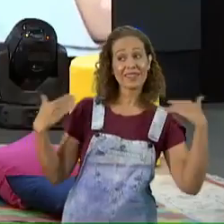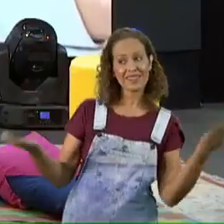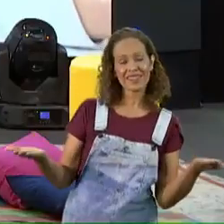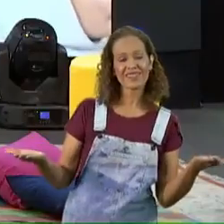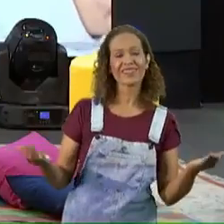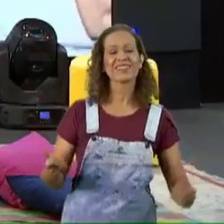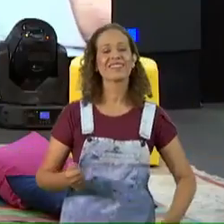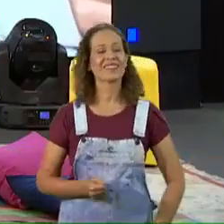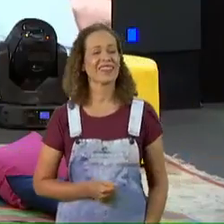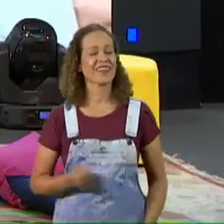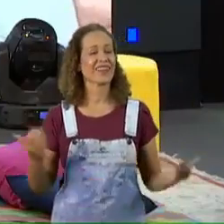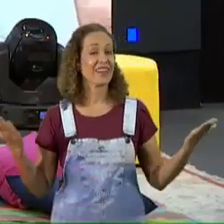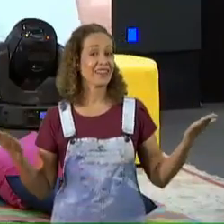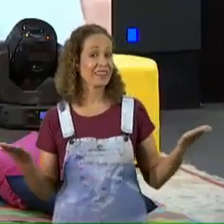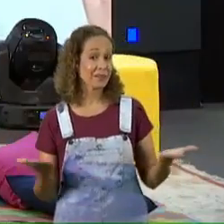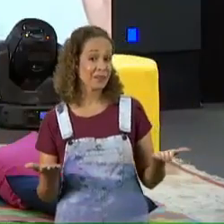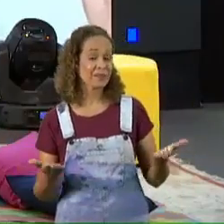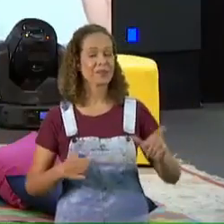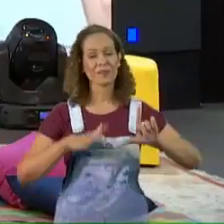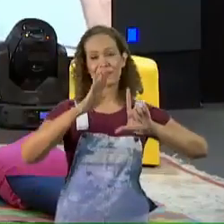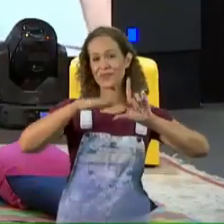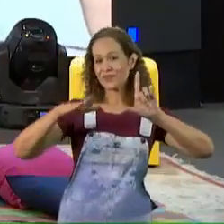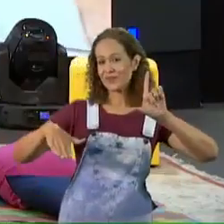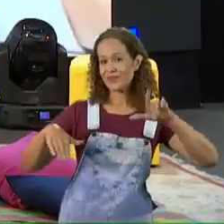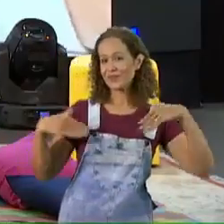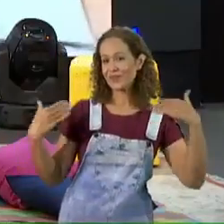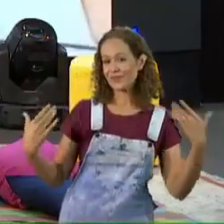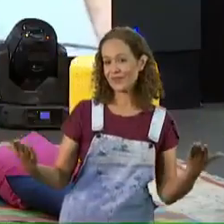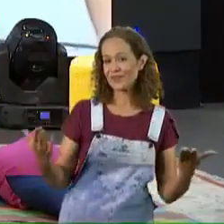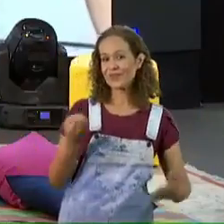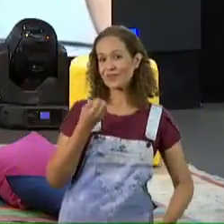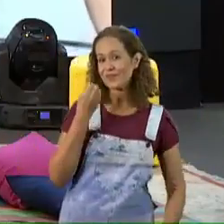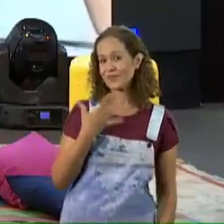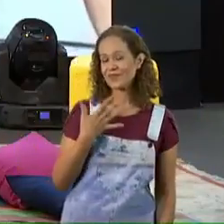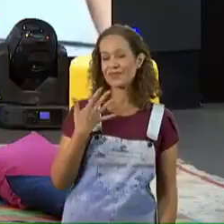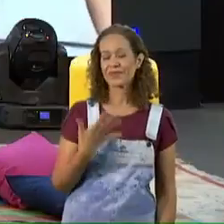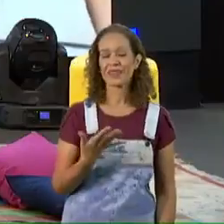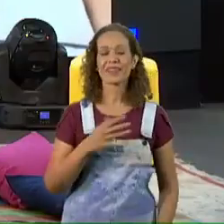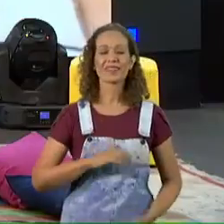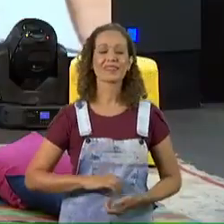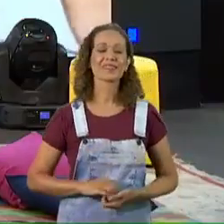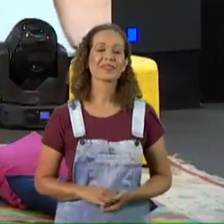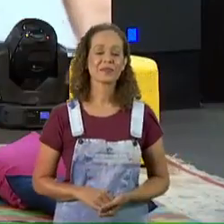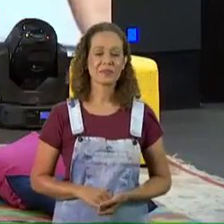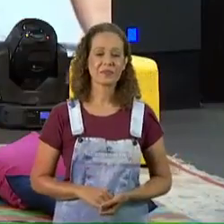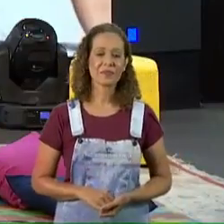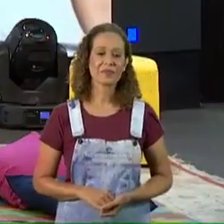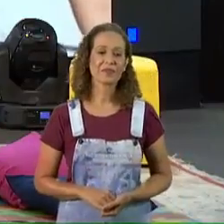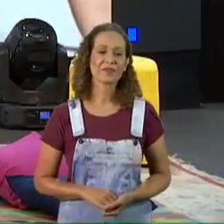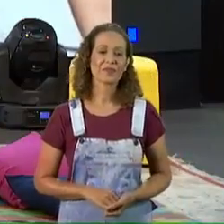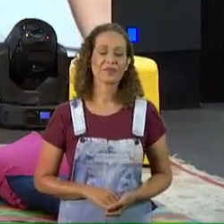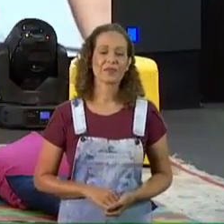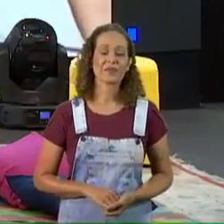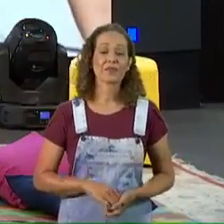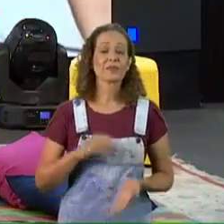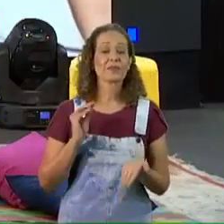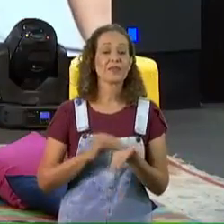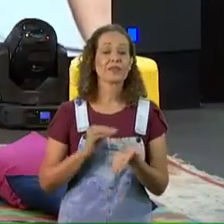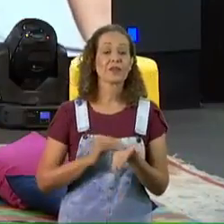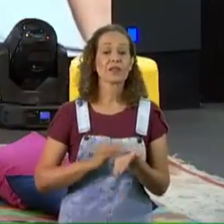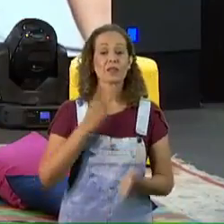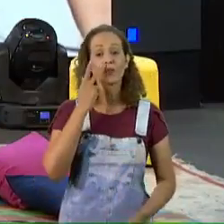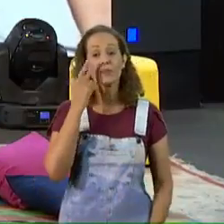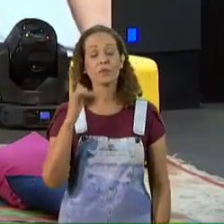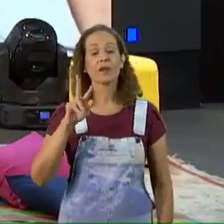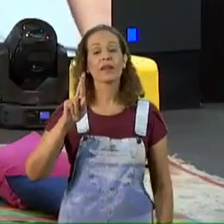Ei, está no ar o nosso Play Kids, muito bem. E ó, eu tô vendo aí que tá faltando o papai Ricardo, né?